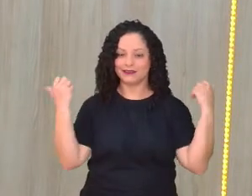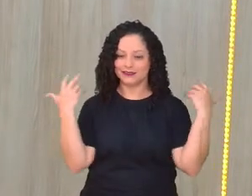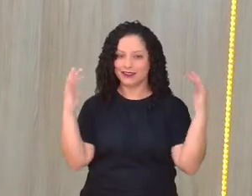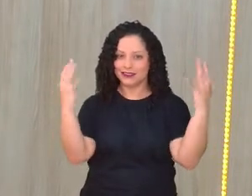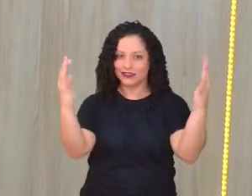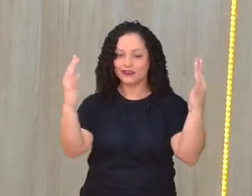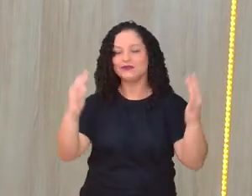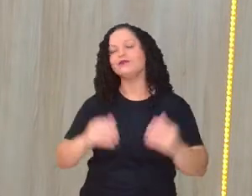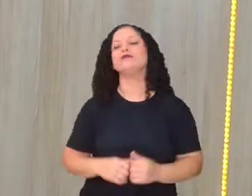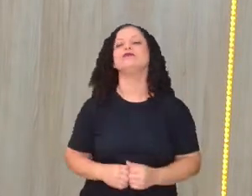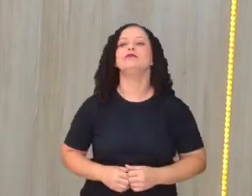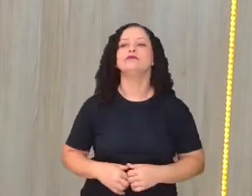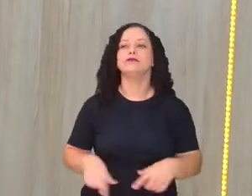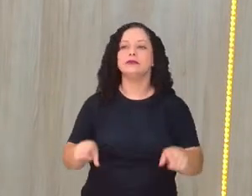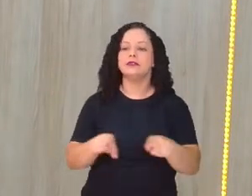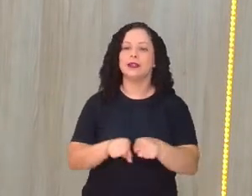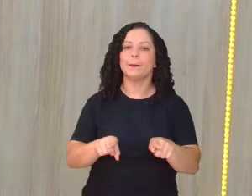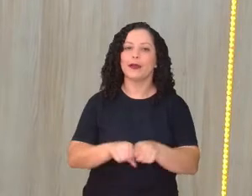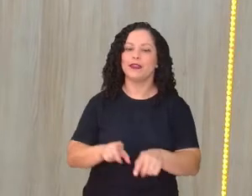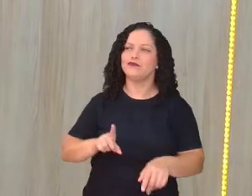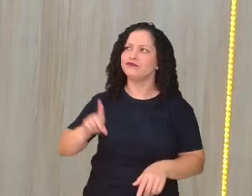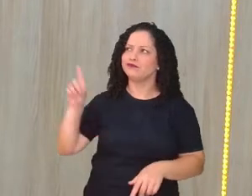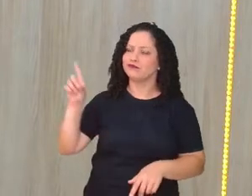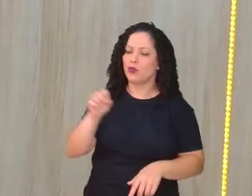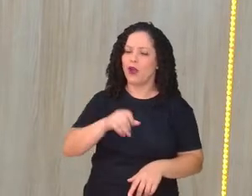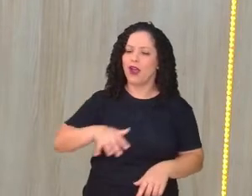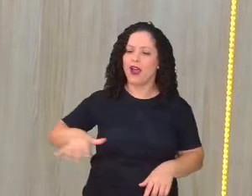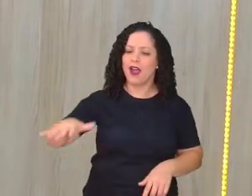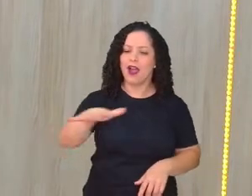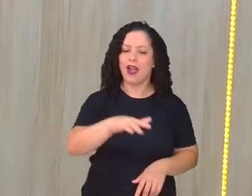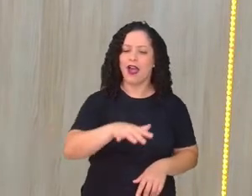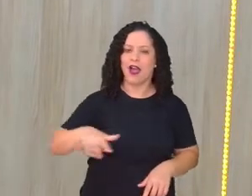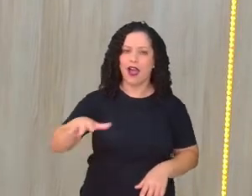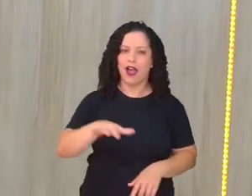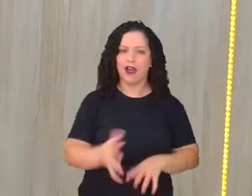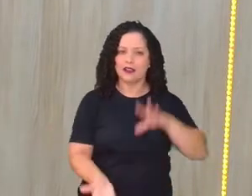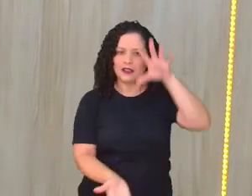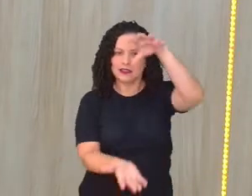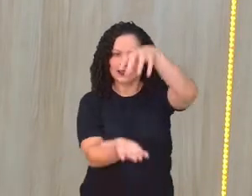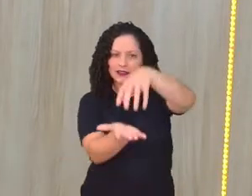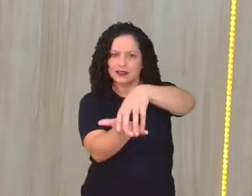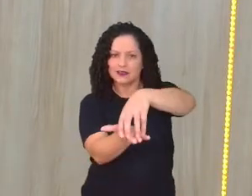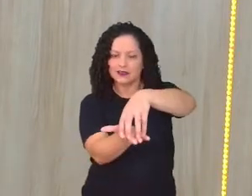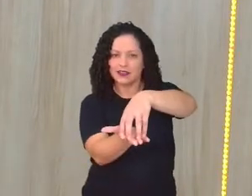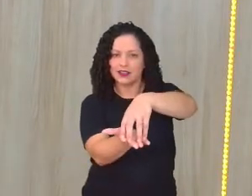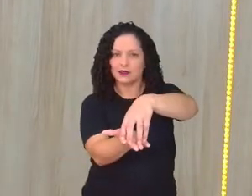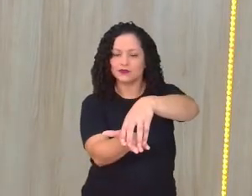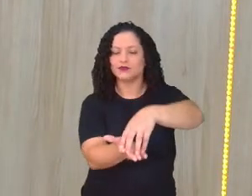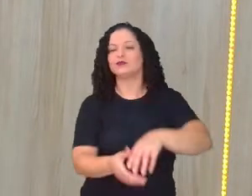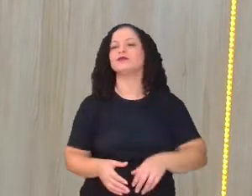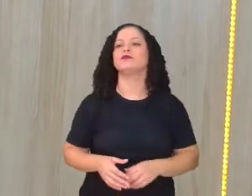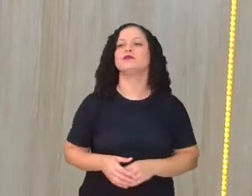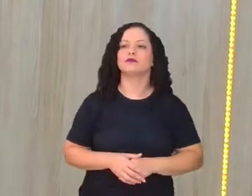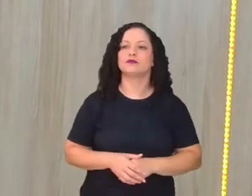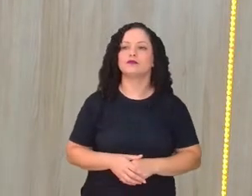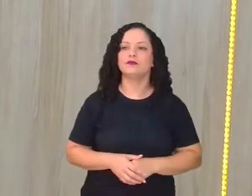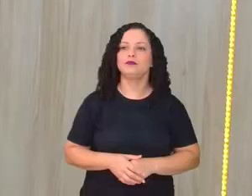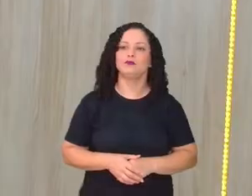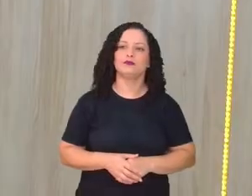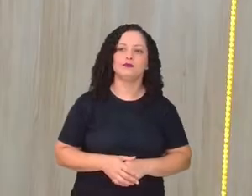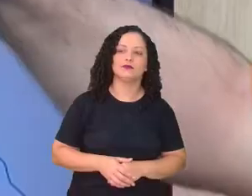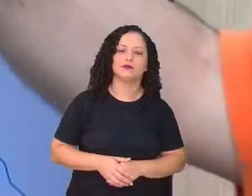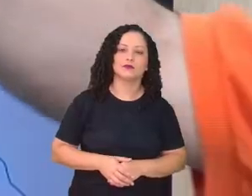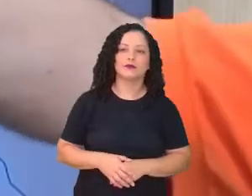estava também localizado em uma região central no Oriente aqui, ó, porque veja,